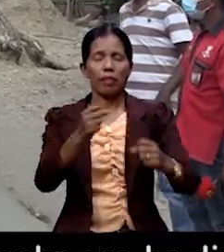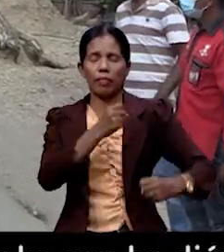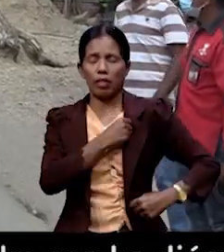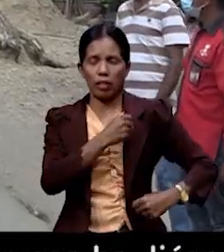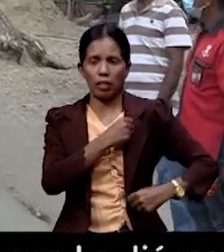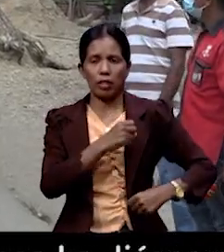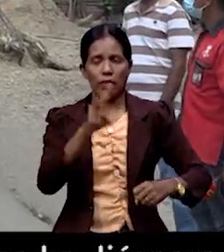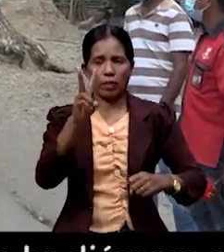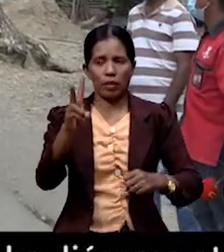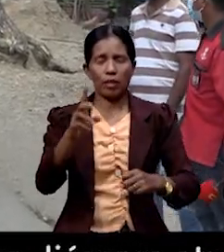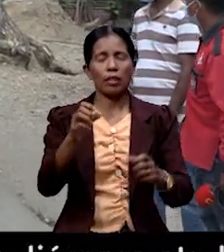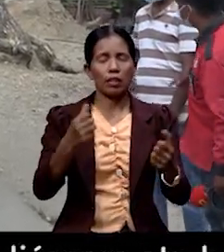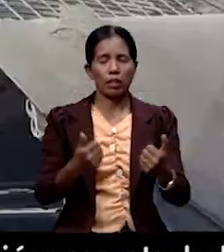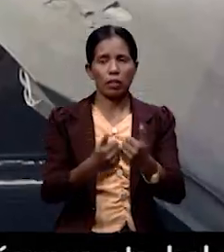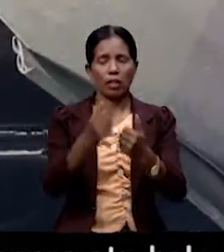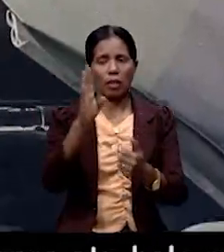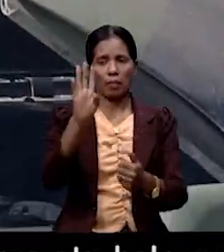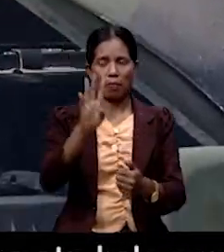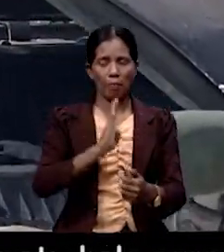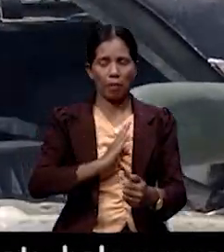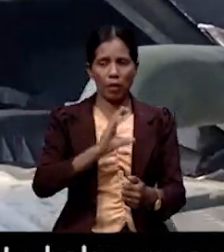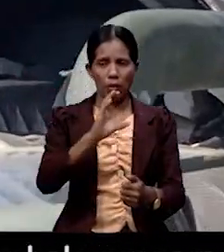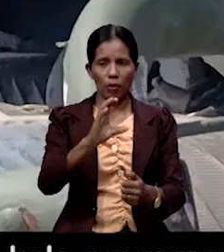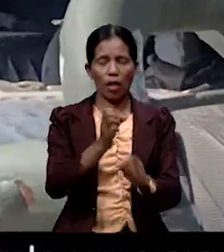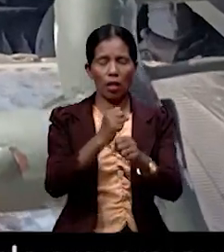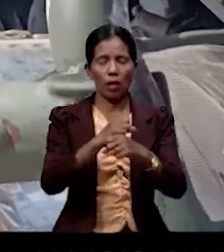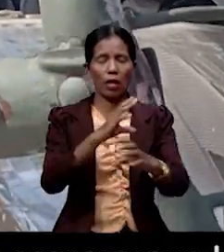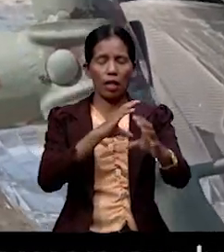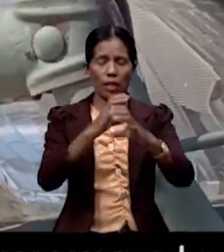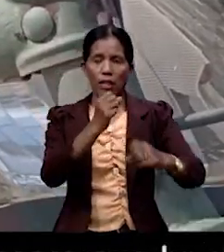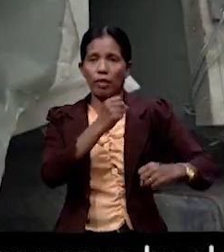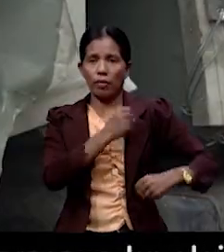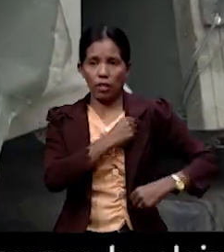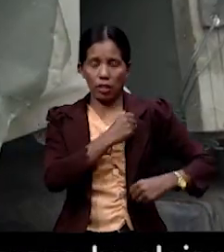asidente rua iha becora nebe resulta careta FFDTL hetang